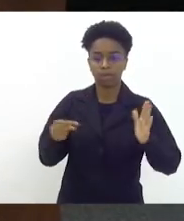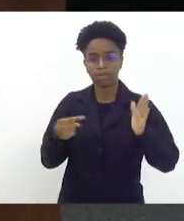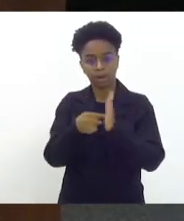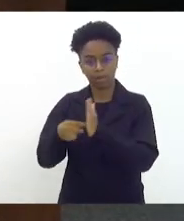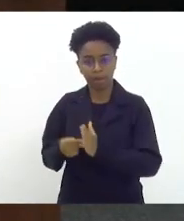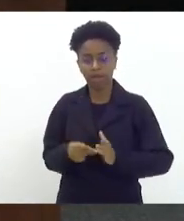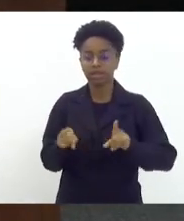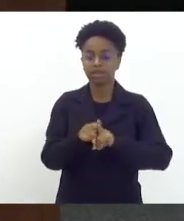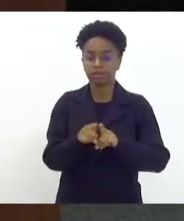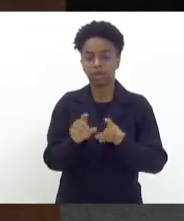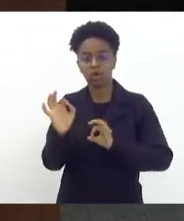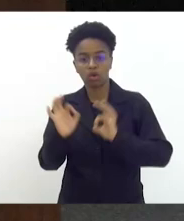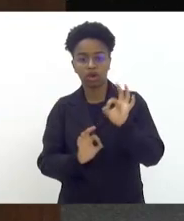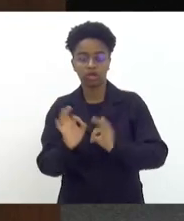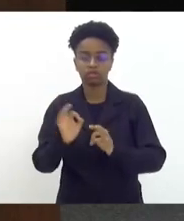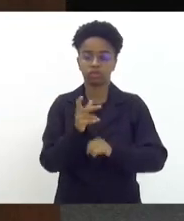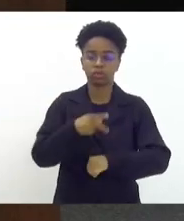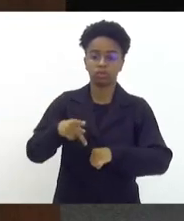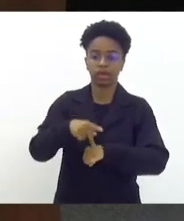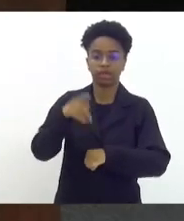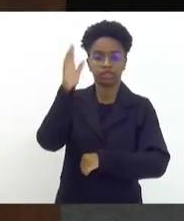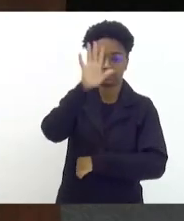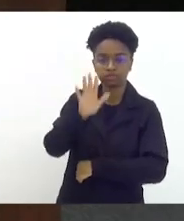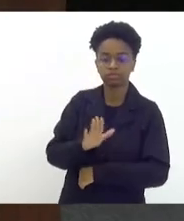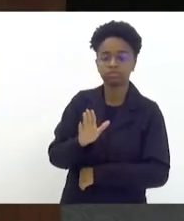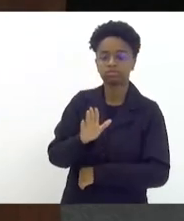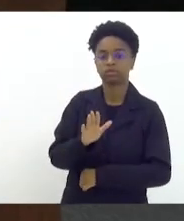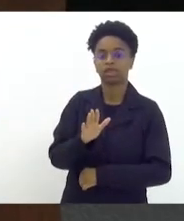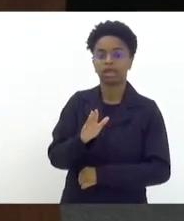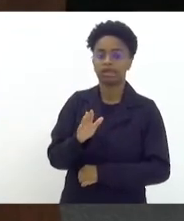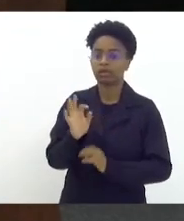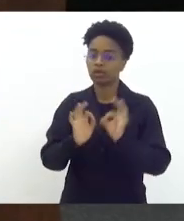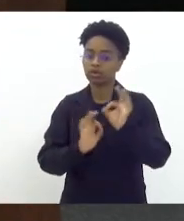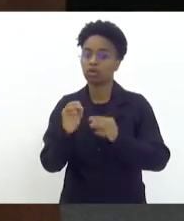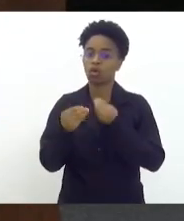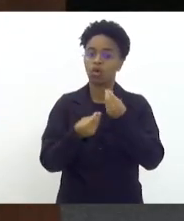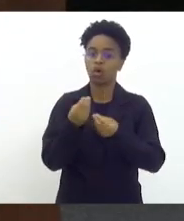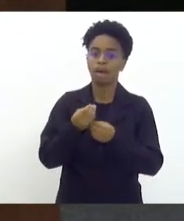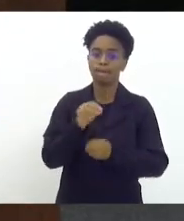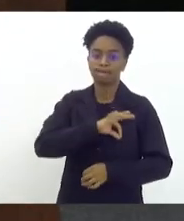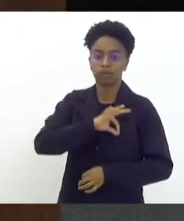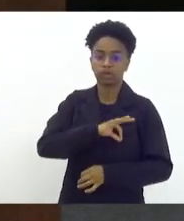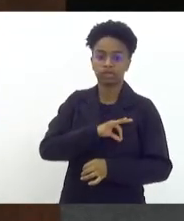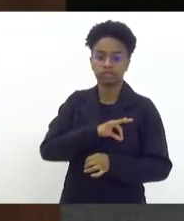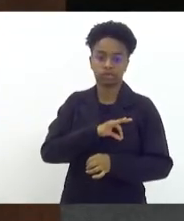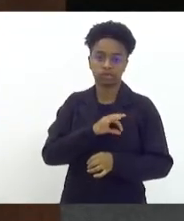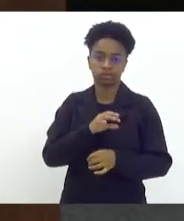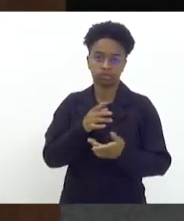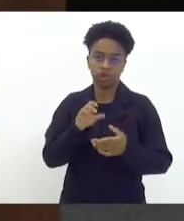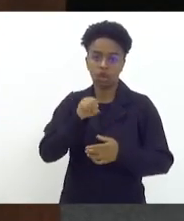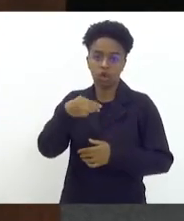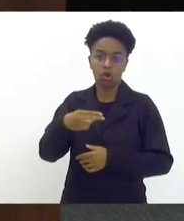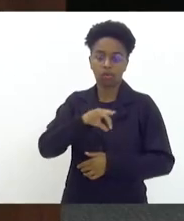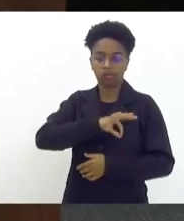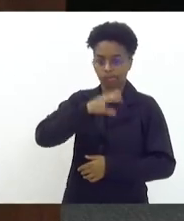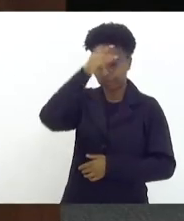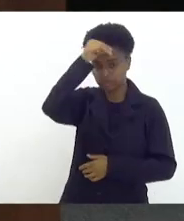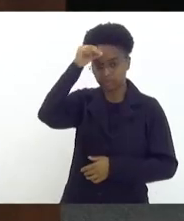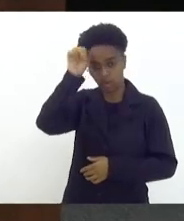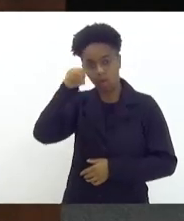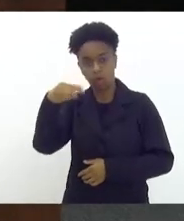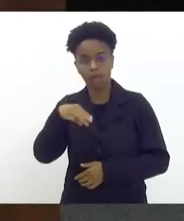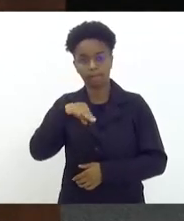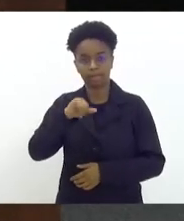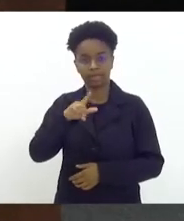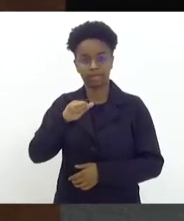todo o país ainda enviando recursos o Patrulhamento das rondas escolares seja pela guarda municipal seja pela polícia militar